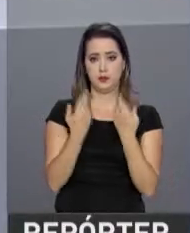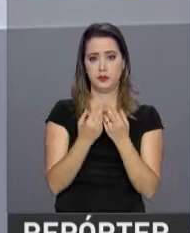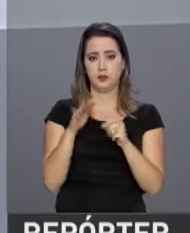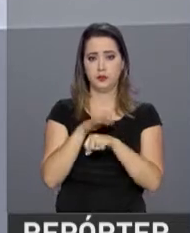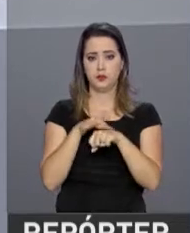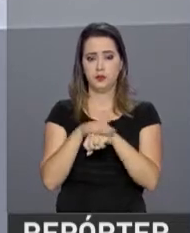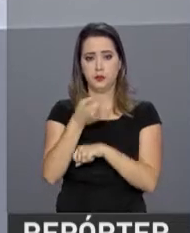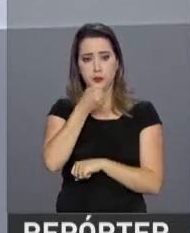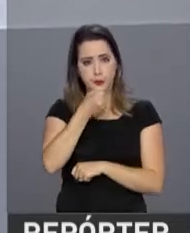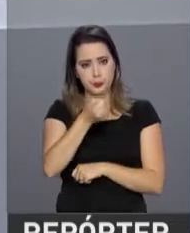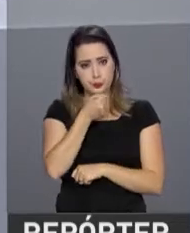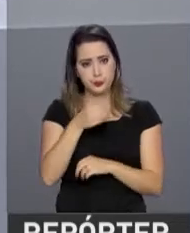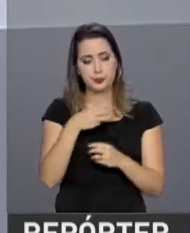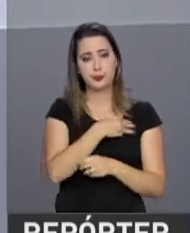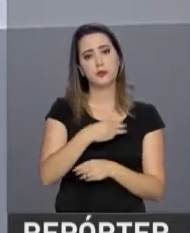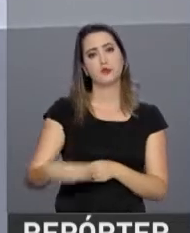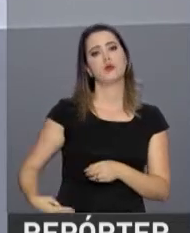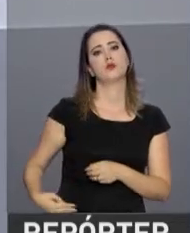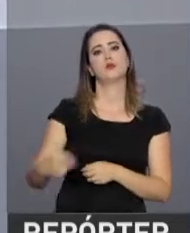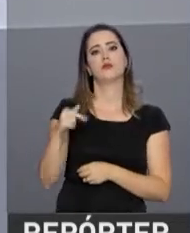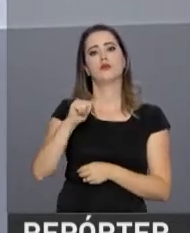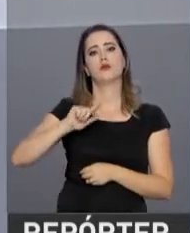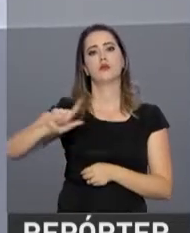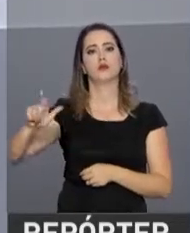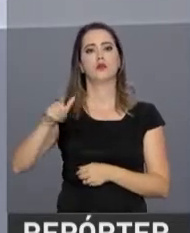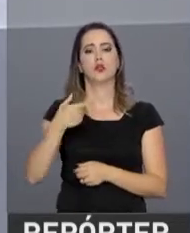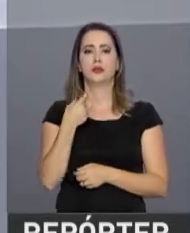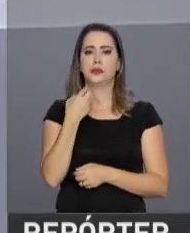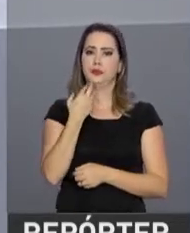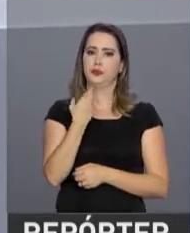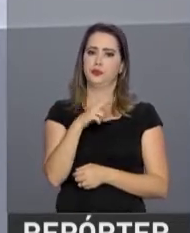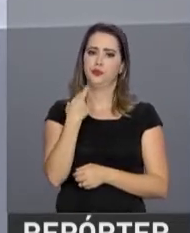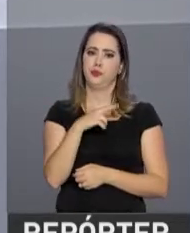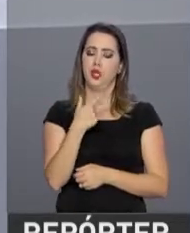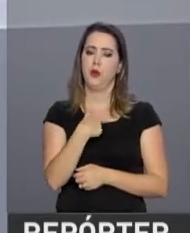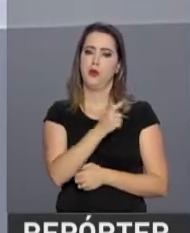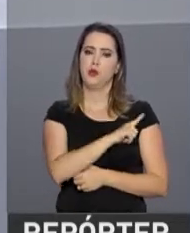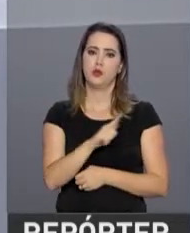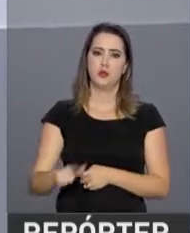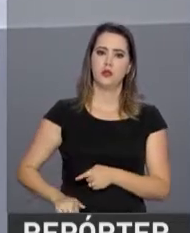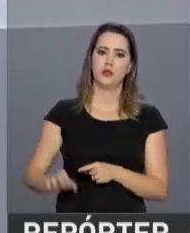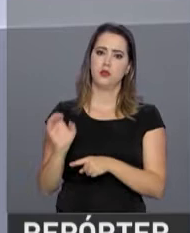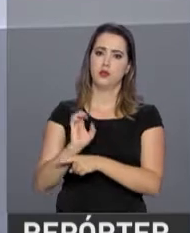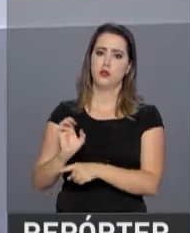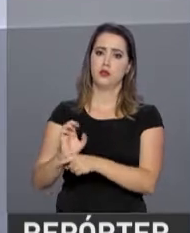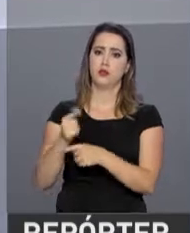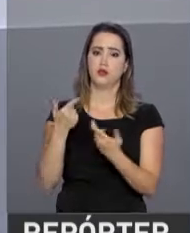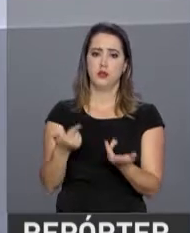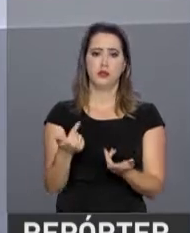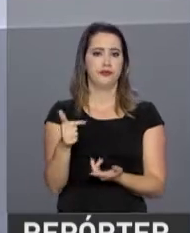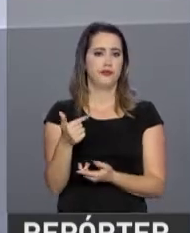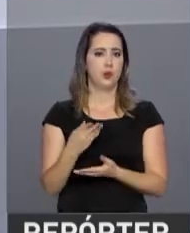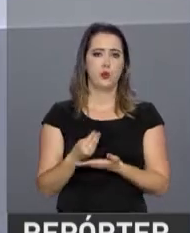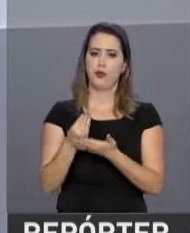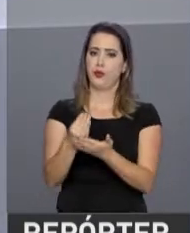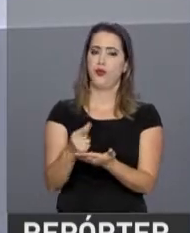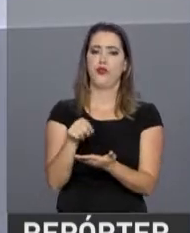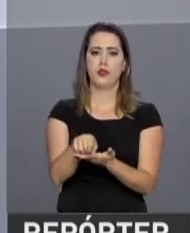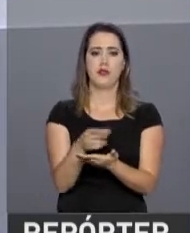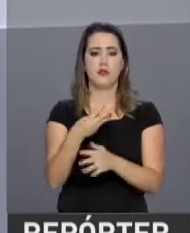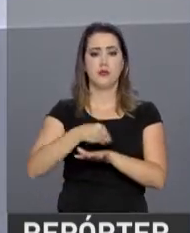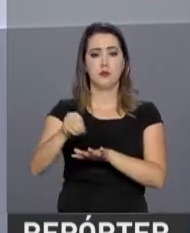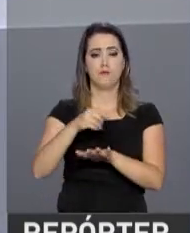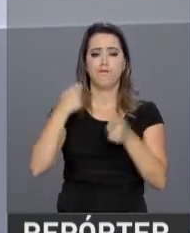em conversa com a imprensa, o ministro Raul Jungmann criticou os governadores dos estados que, segundo ele, não estão repassando